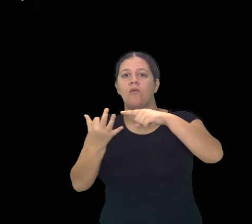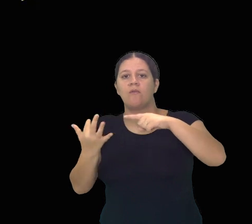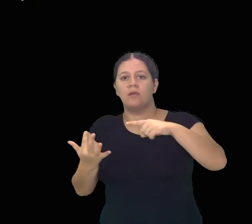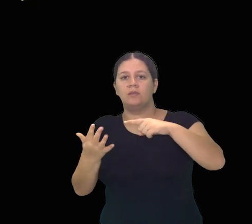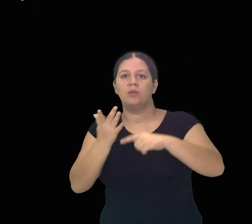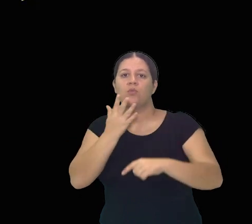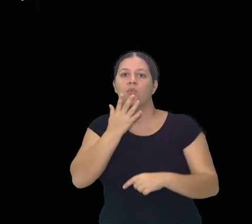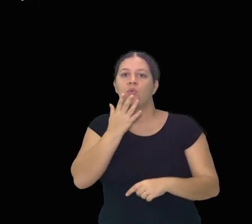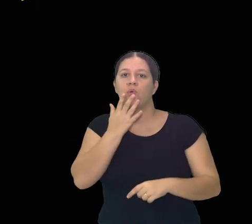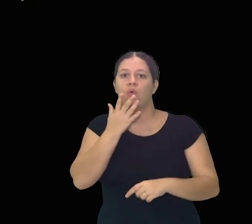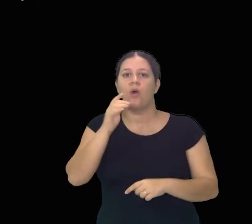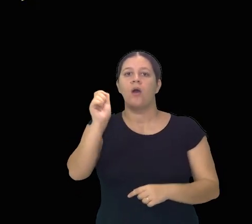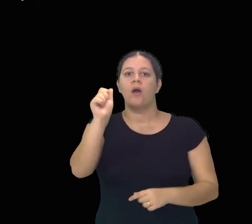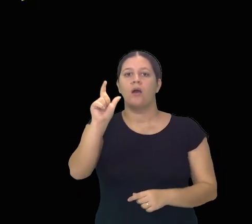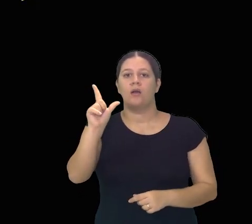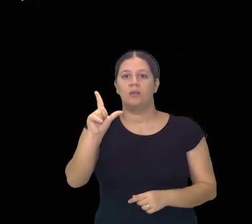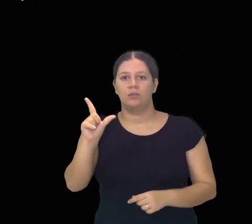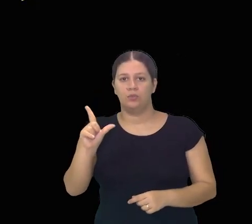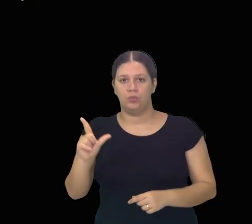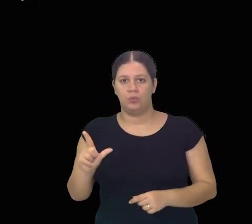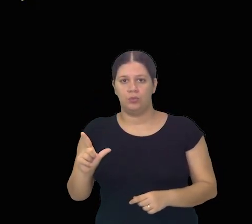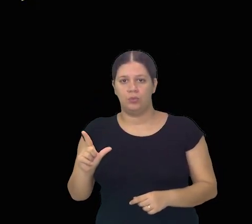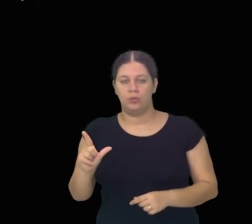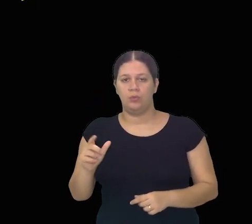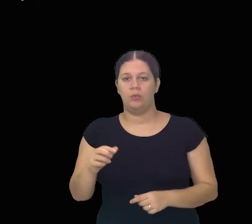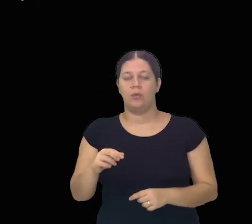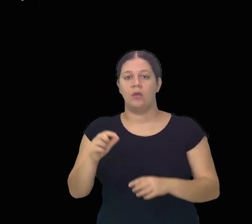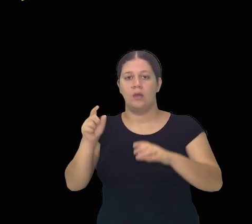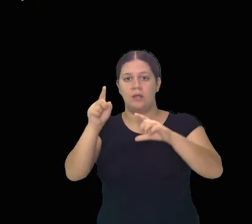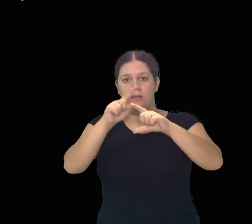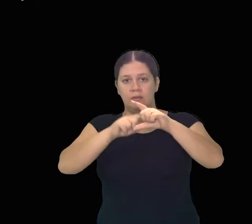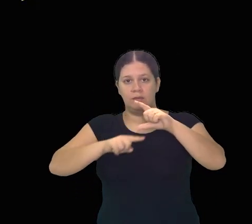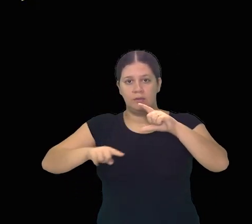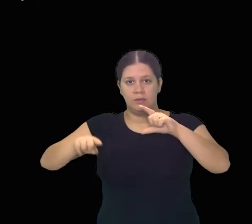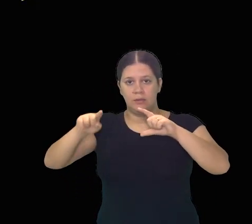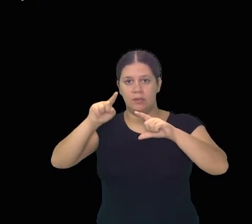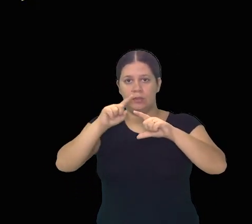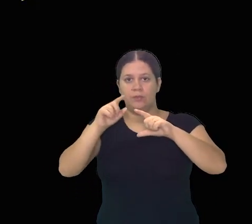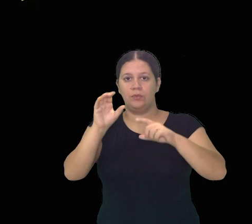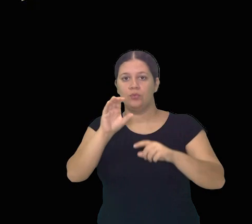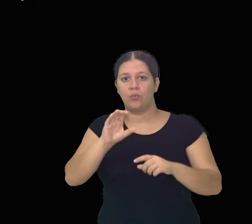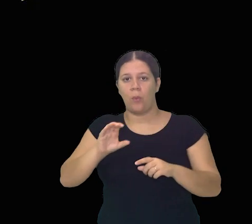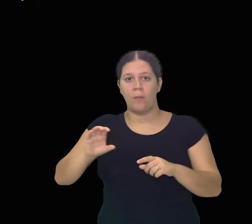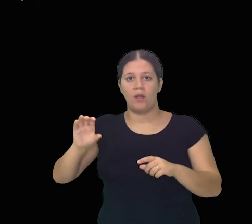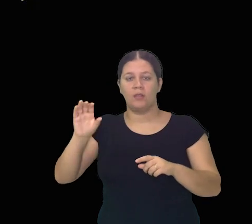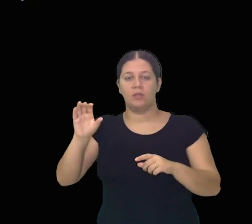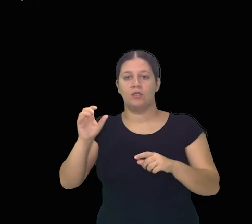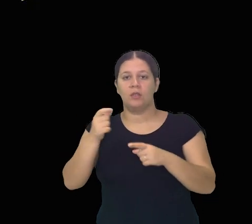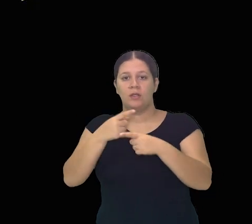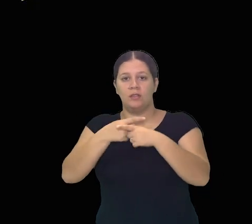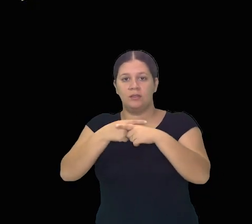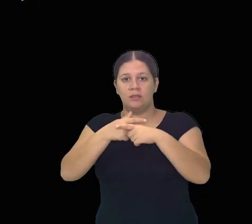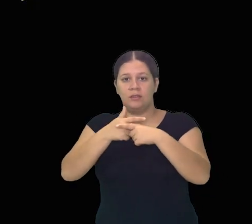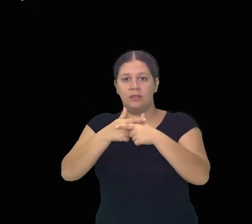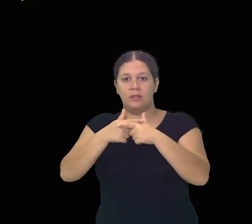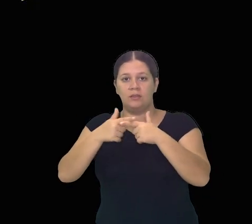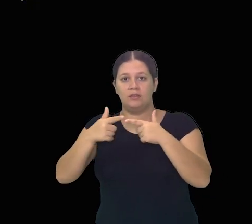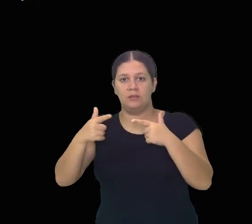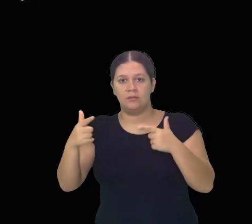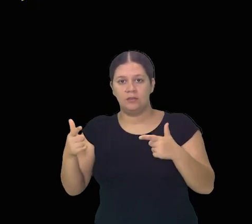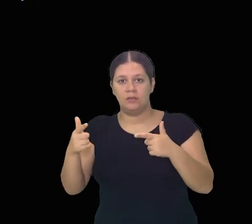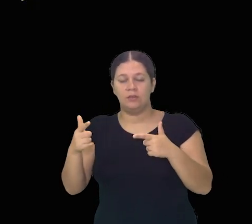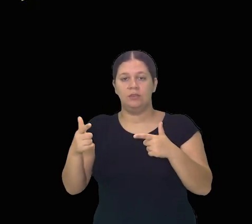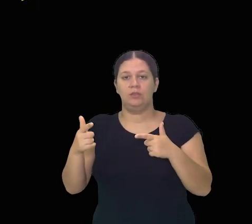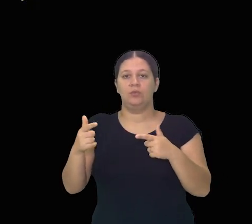pintada de azul? Neste círculo completo, vemos que ele está dividido em